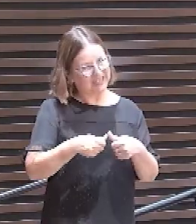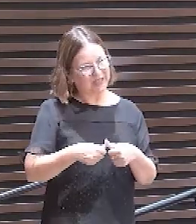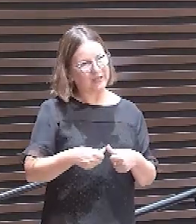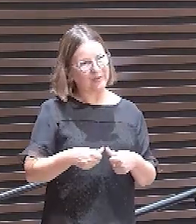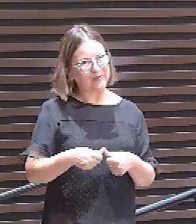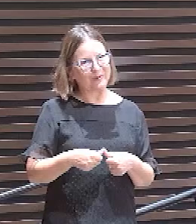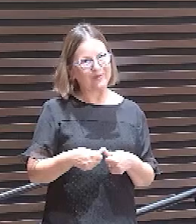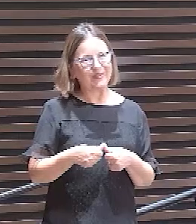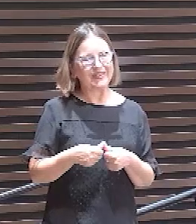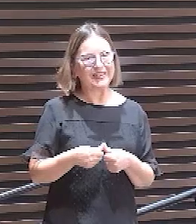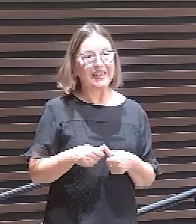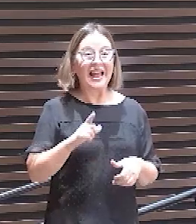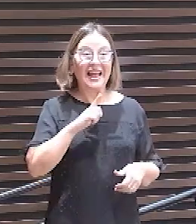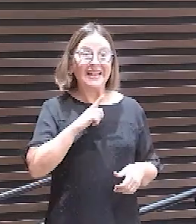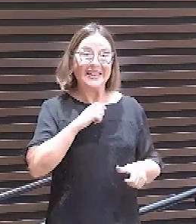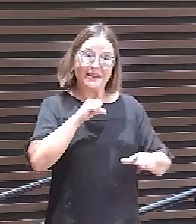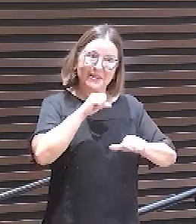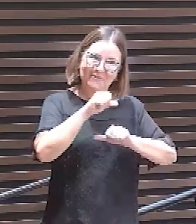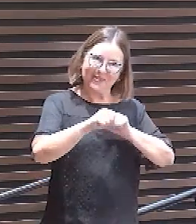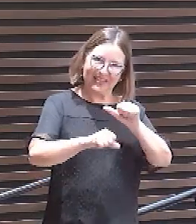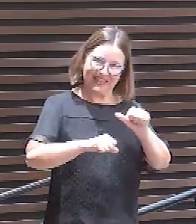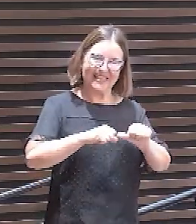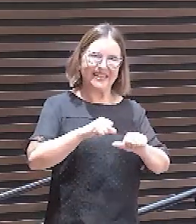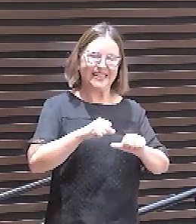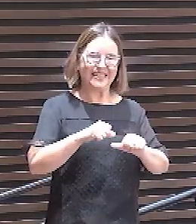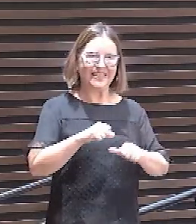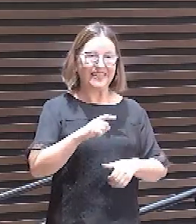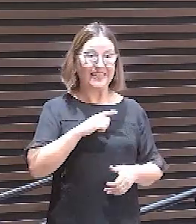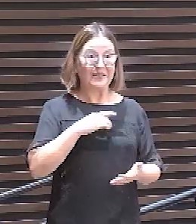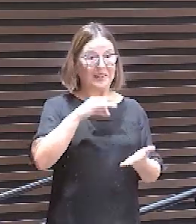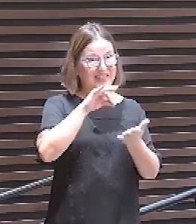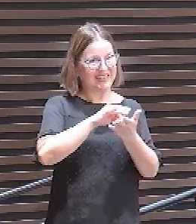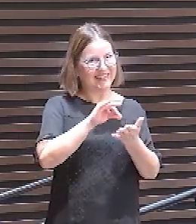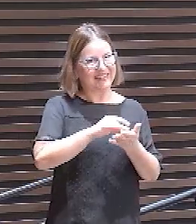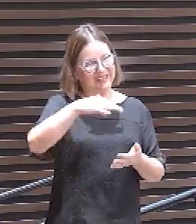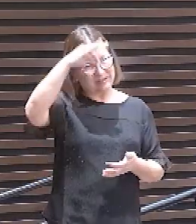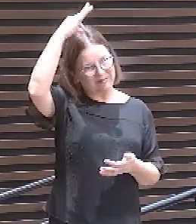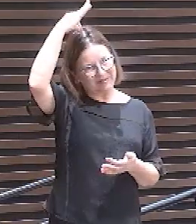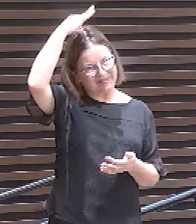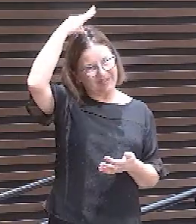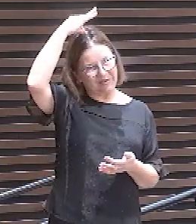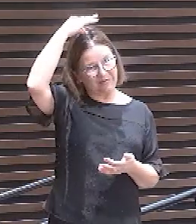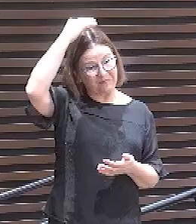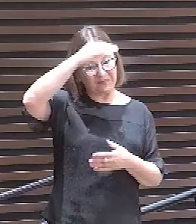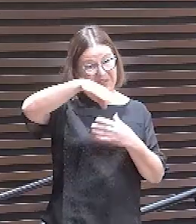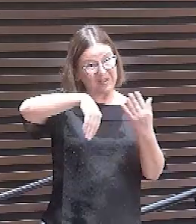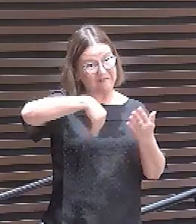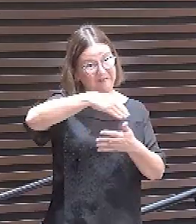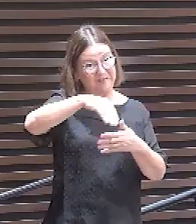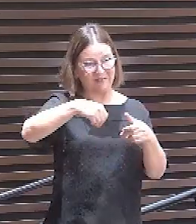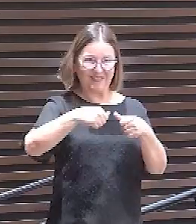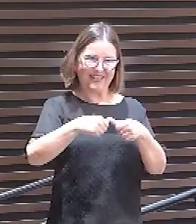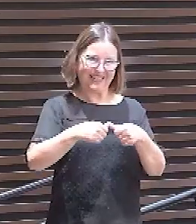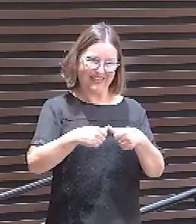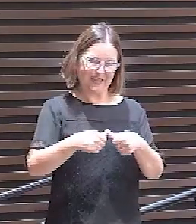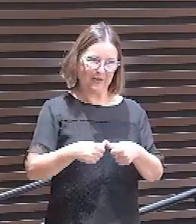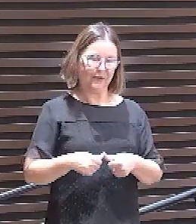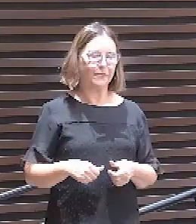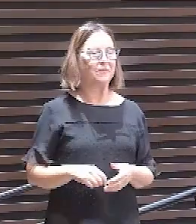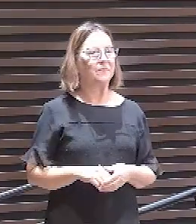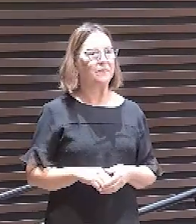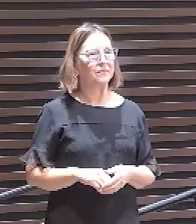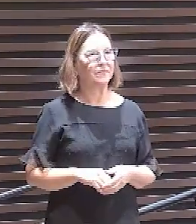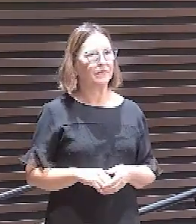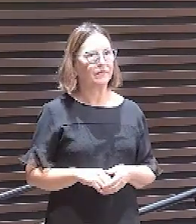Há uma mudança, há uma realidade espiritual envolvida nisto. Eu creio